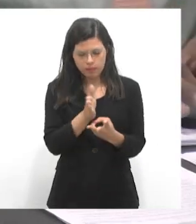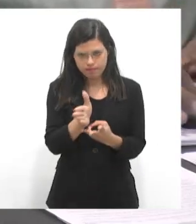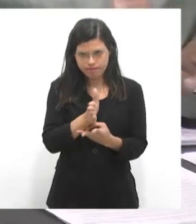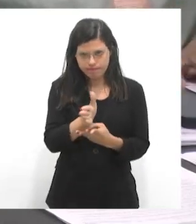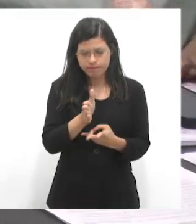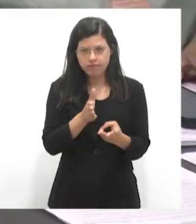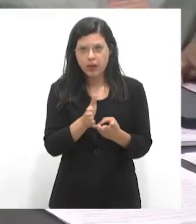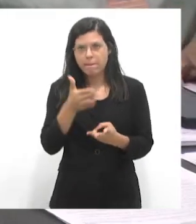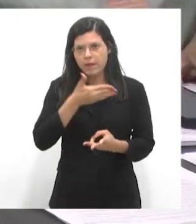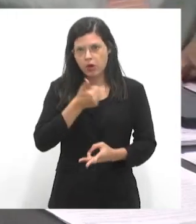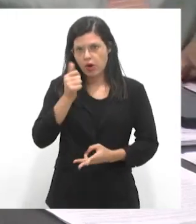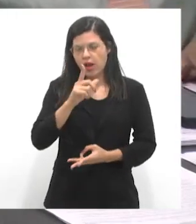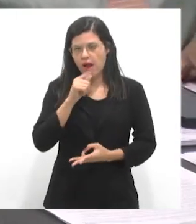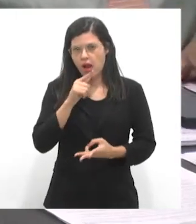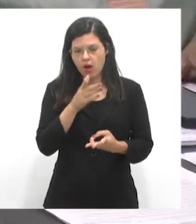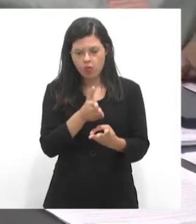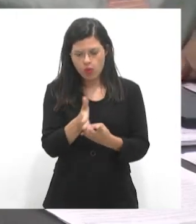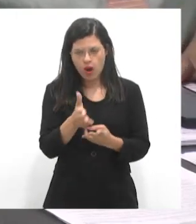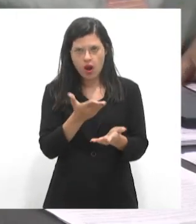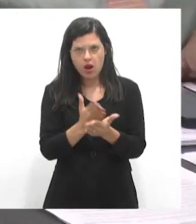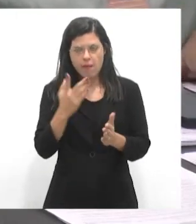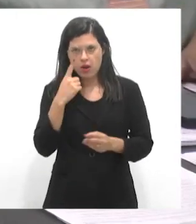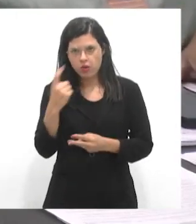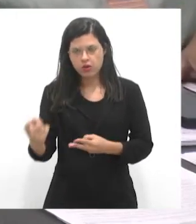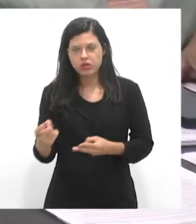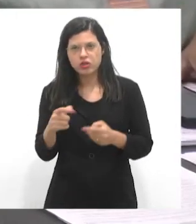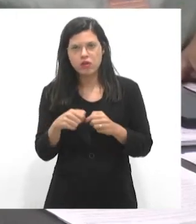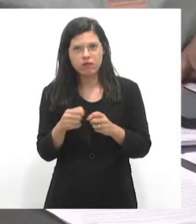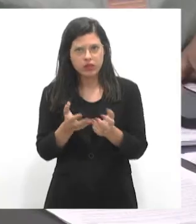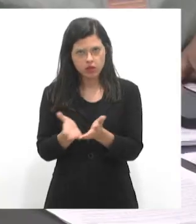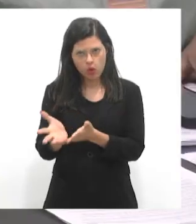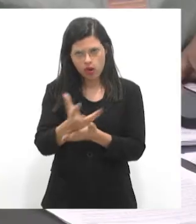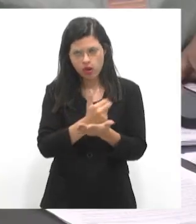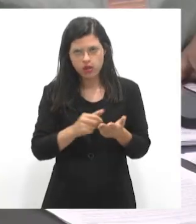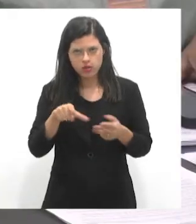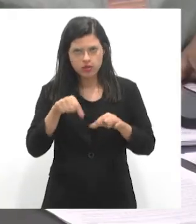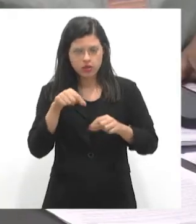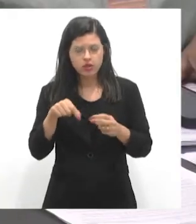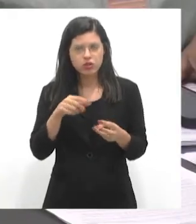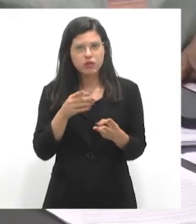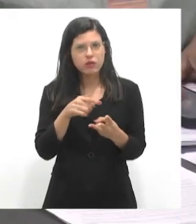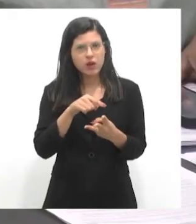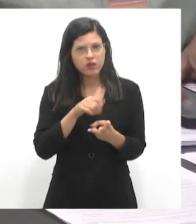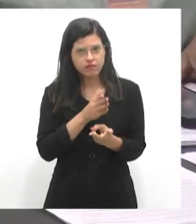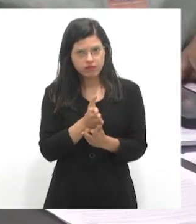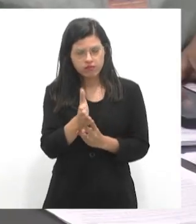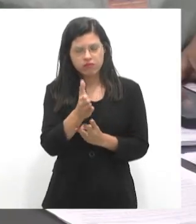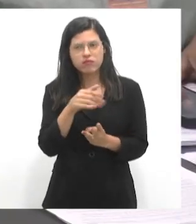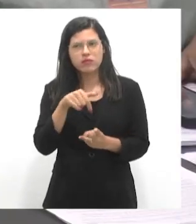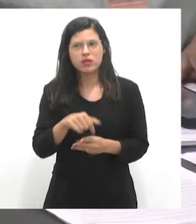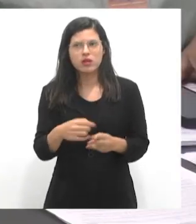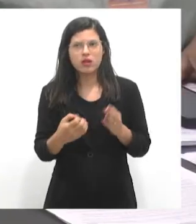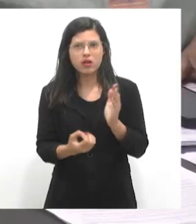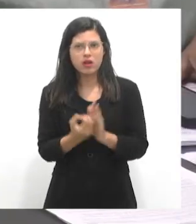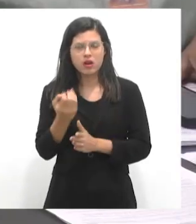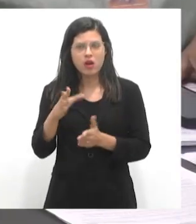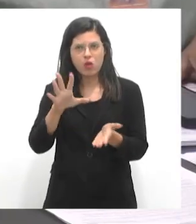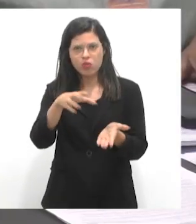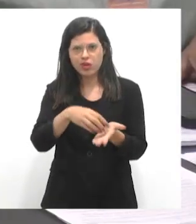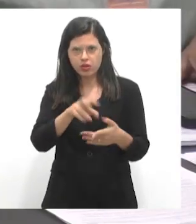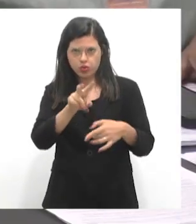melhorar a água, acabar com o lixão e fazer coleta seletiva e implantar unidades de conservação. Vocês